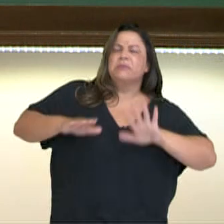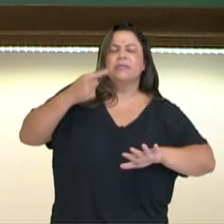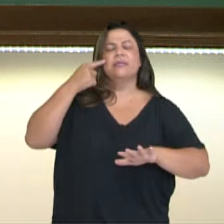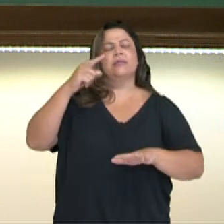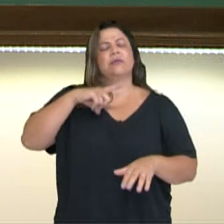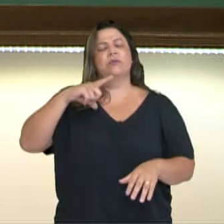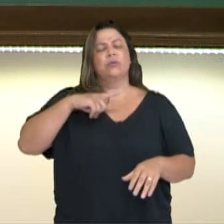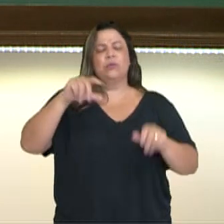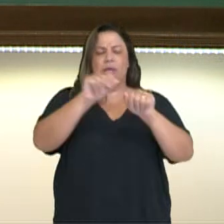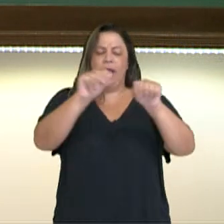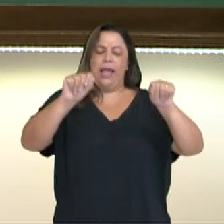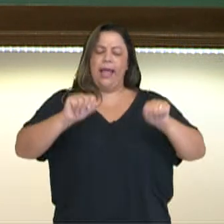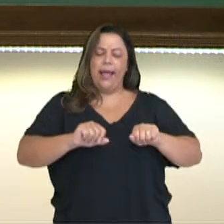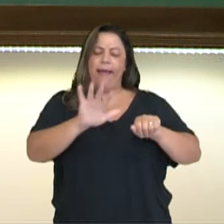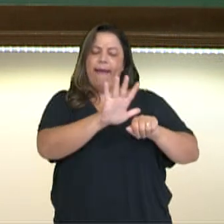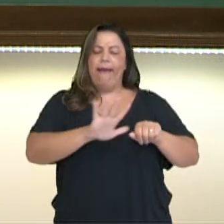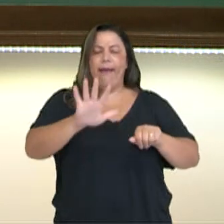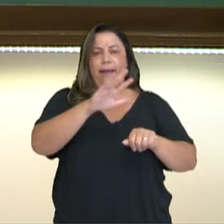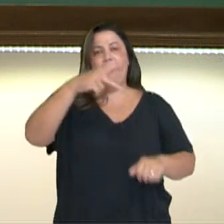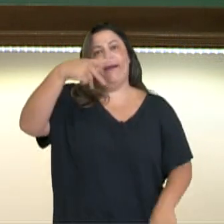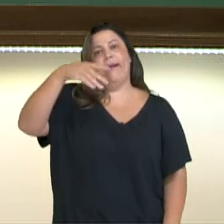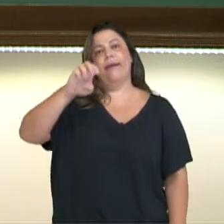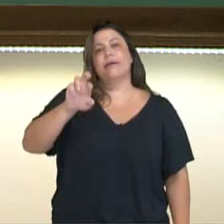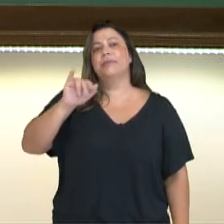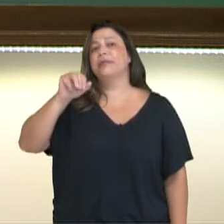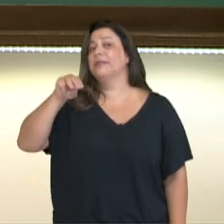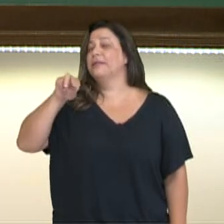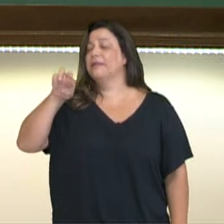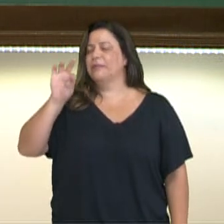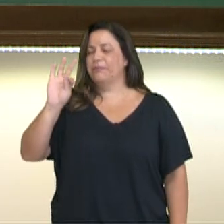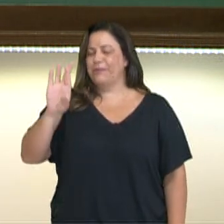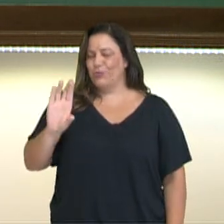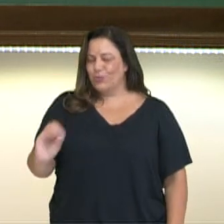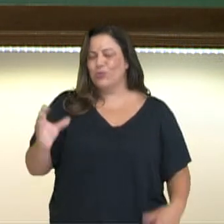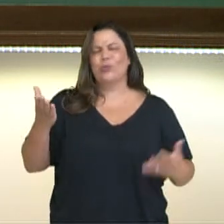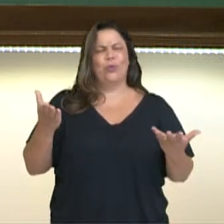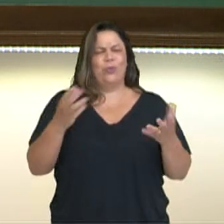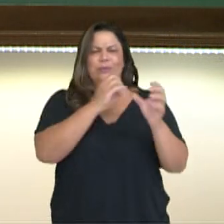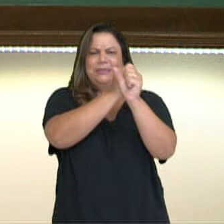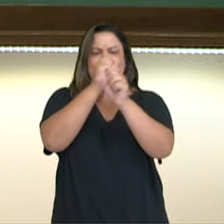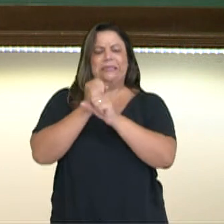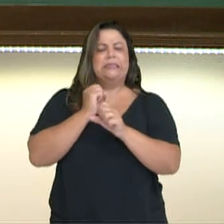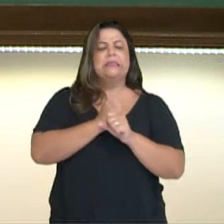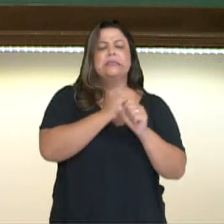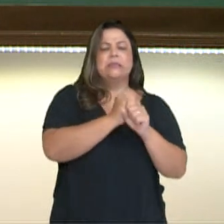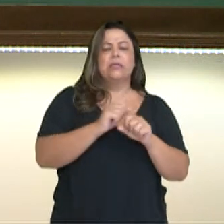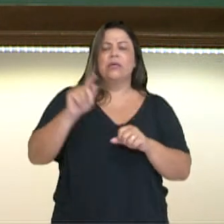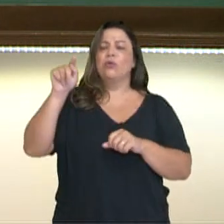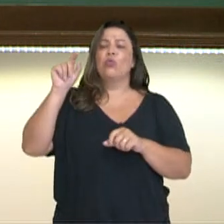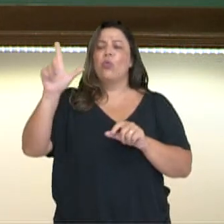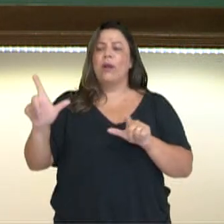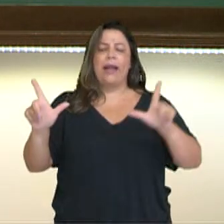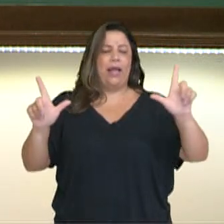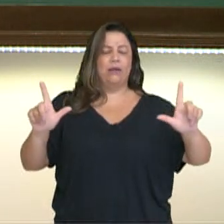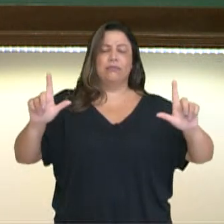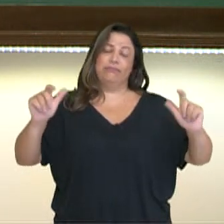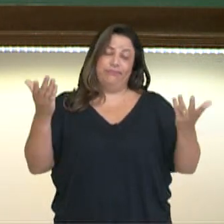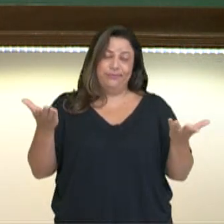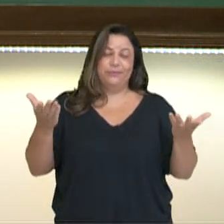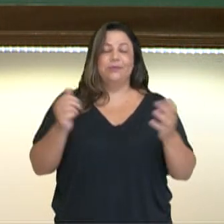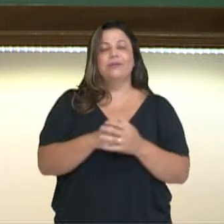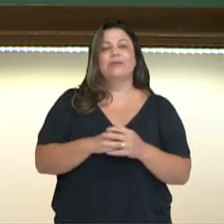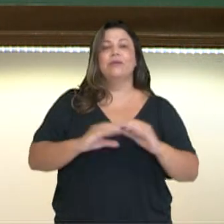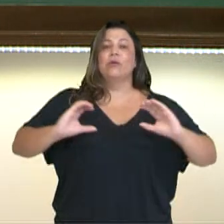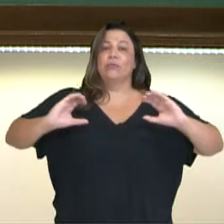a área e o perímetro de uma figura, você vai ser solicitado a calcular a medida do lado. E daí você vai usar as equações para esse fim. Então